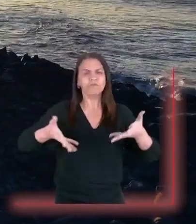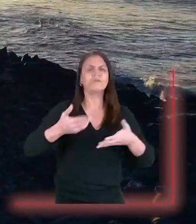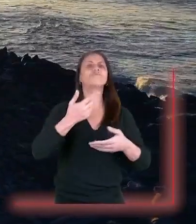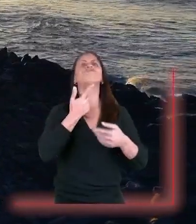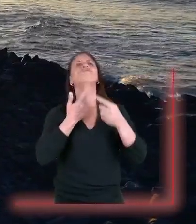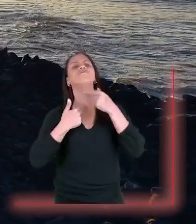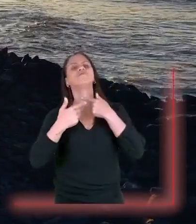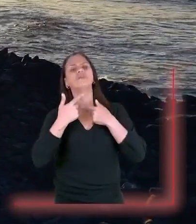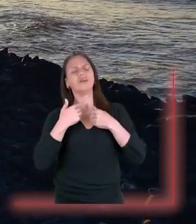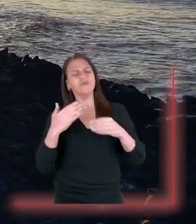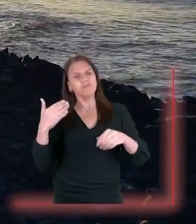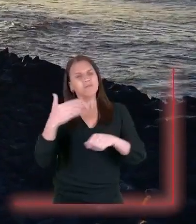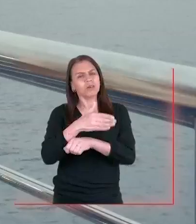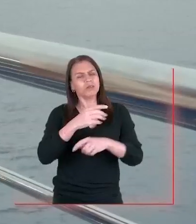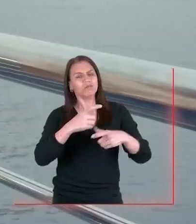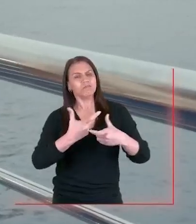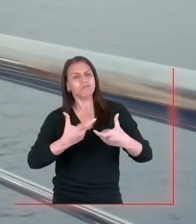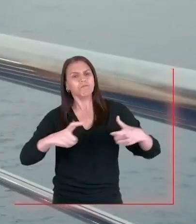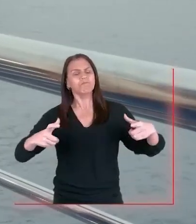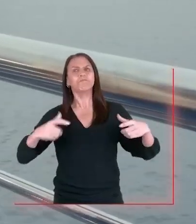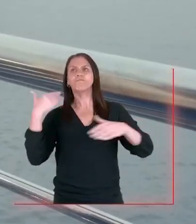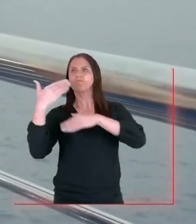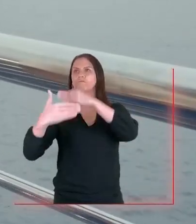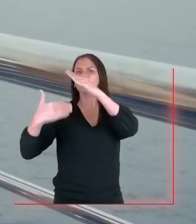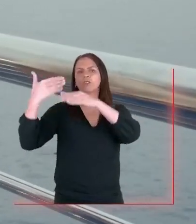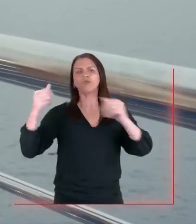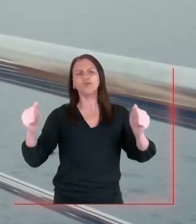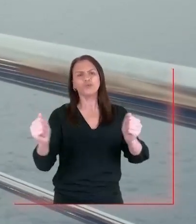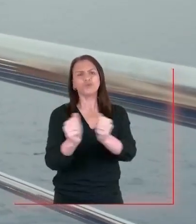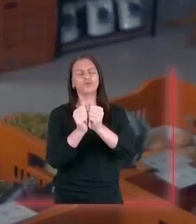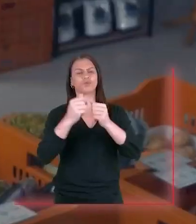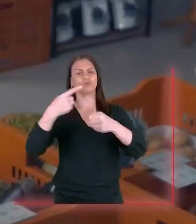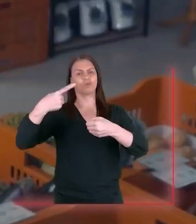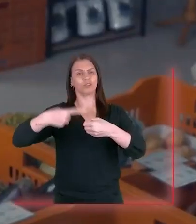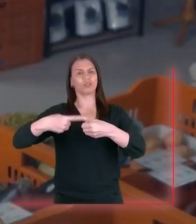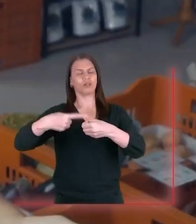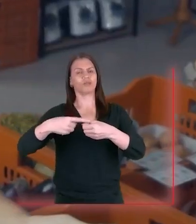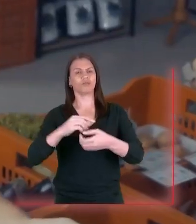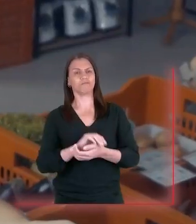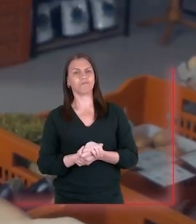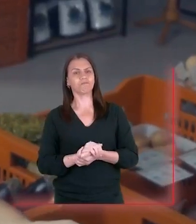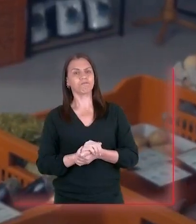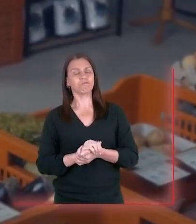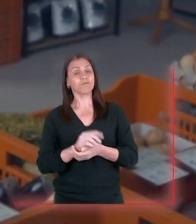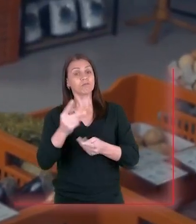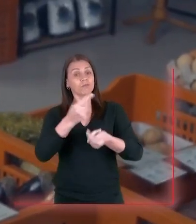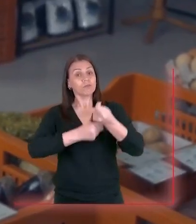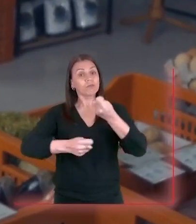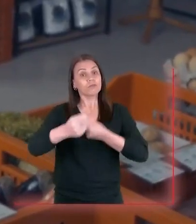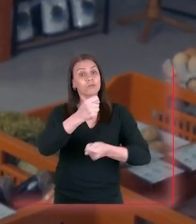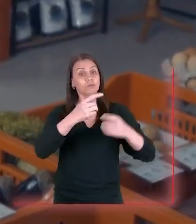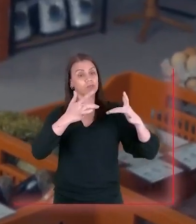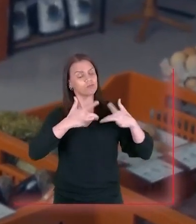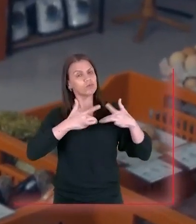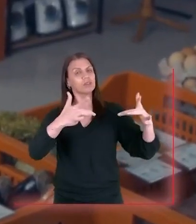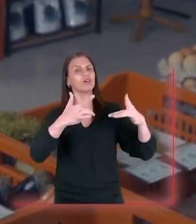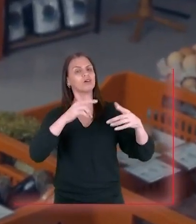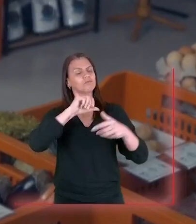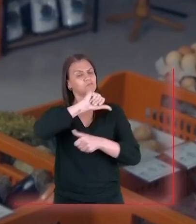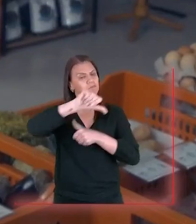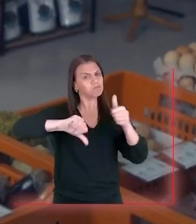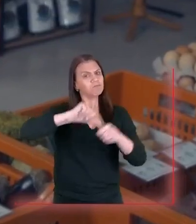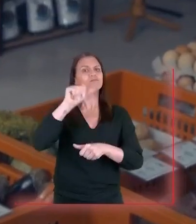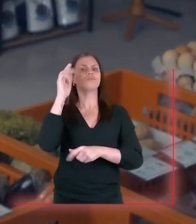fazer parte de algo maior, de crescer junto com a cidade. Na economia solidária, esses sonhos se tornam